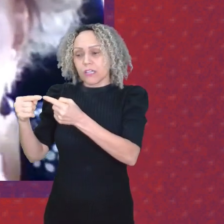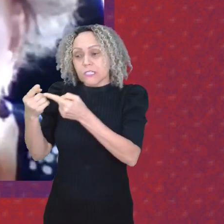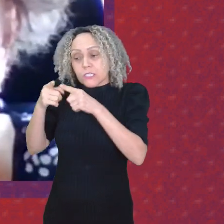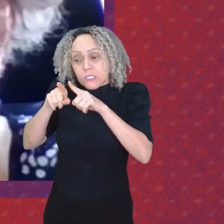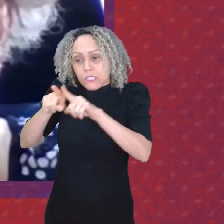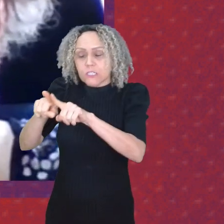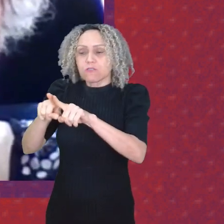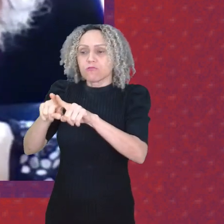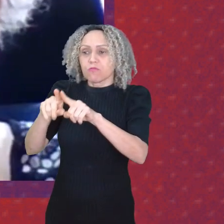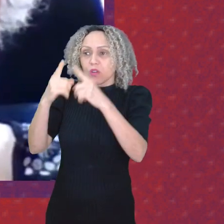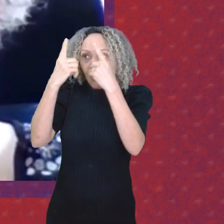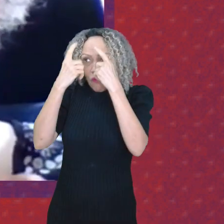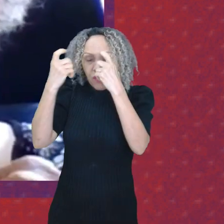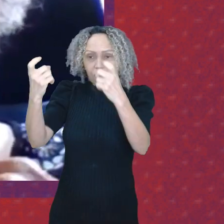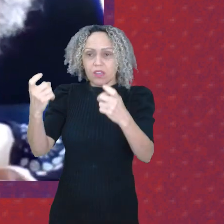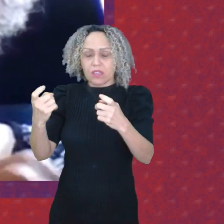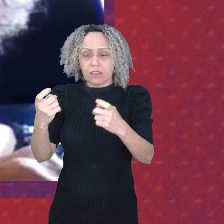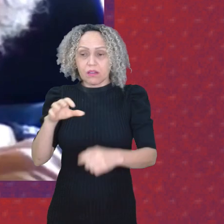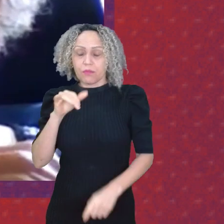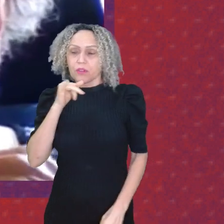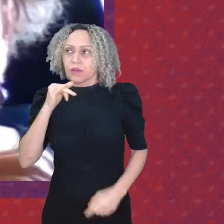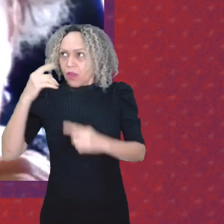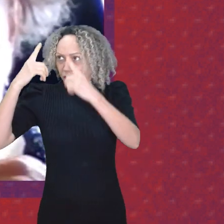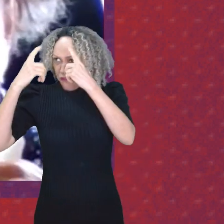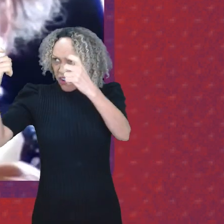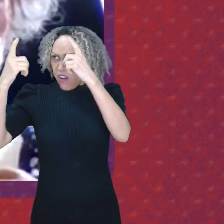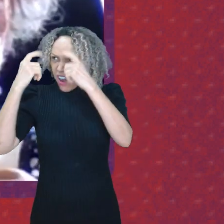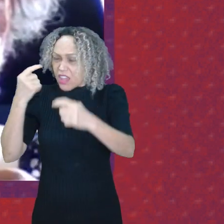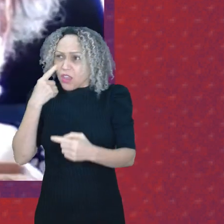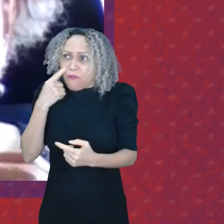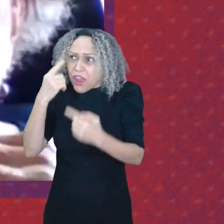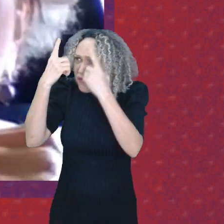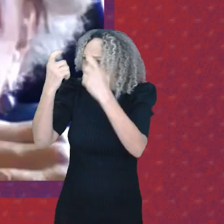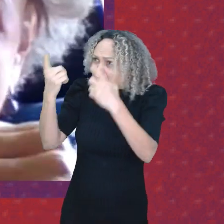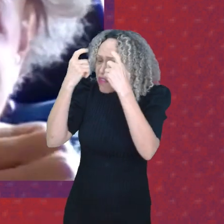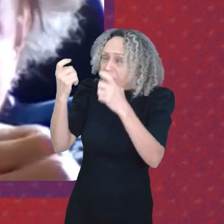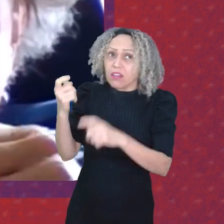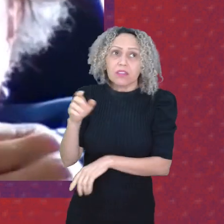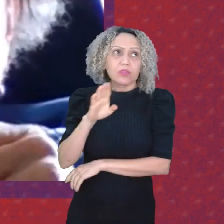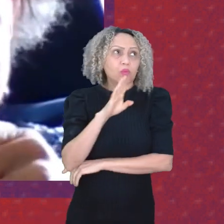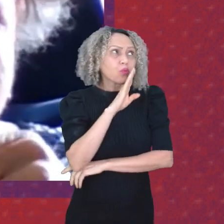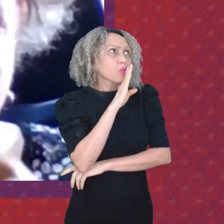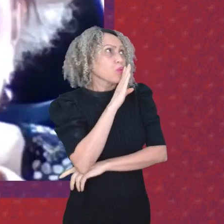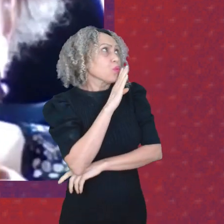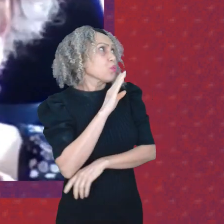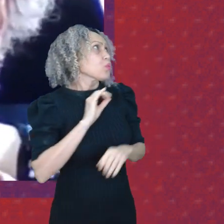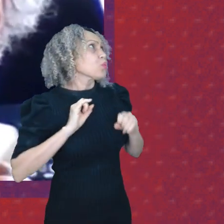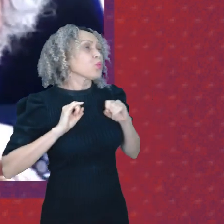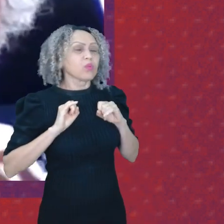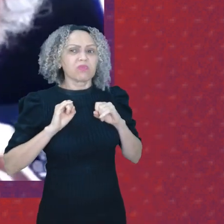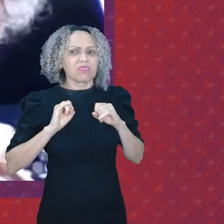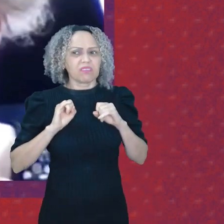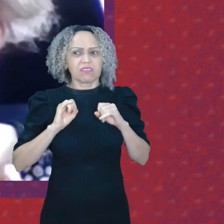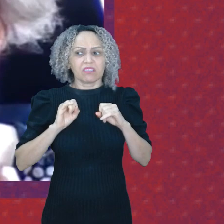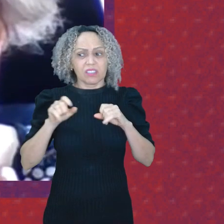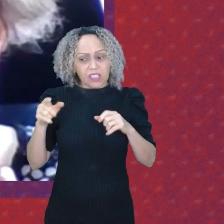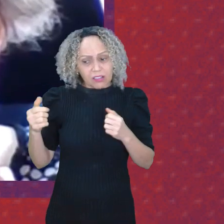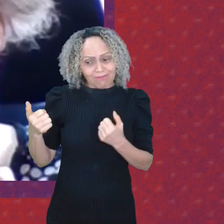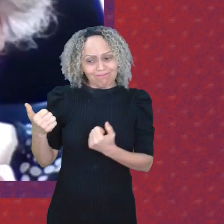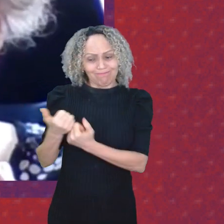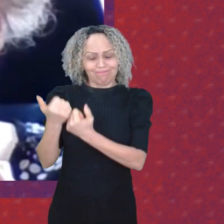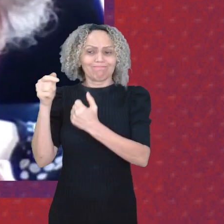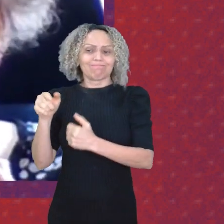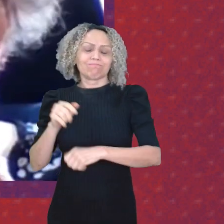Violência de gênero é a violência dos homens contra as